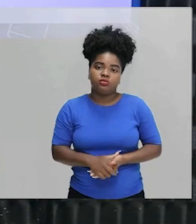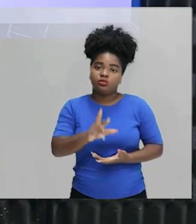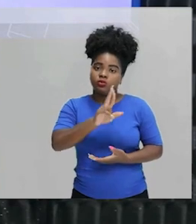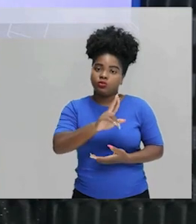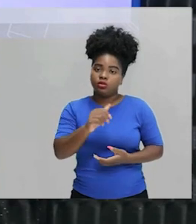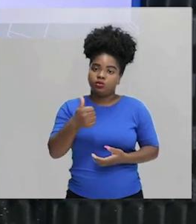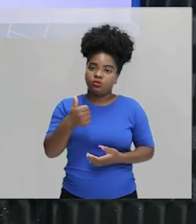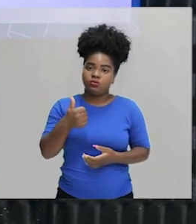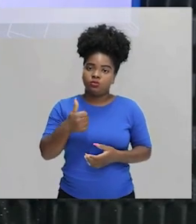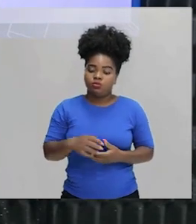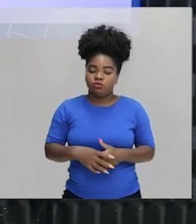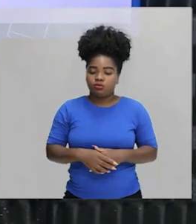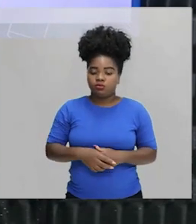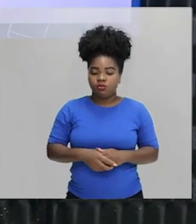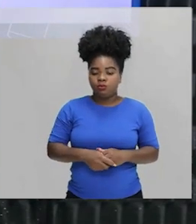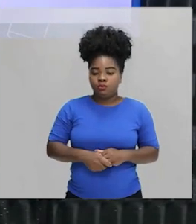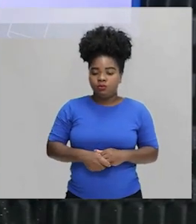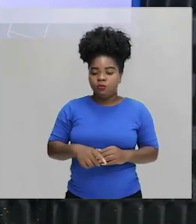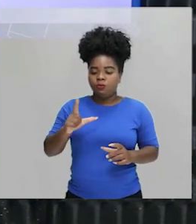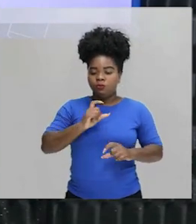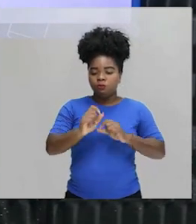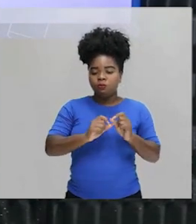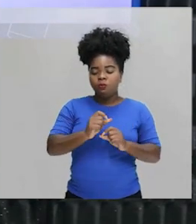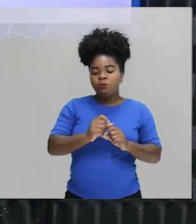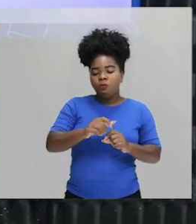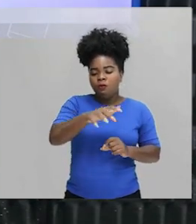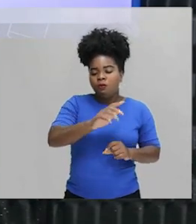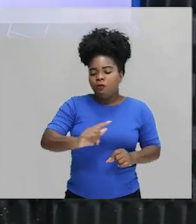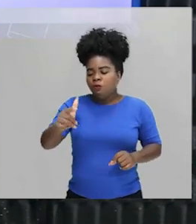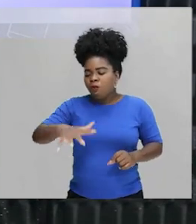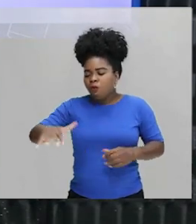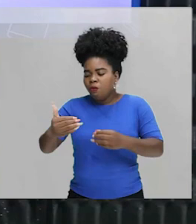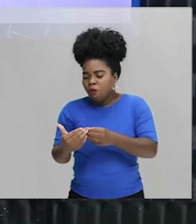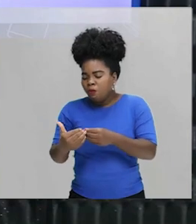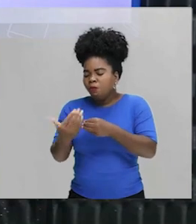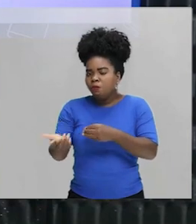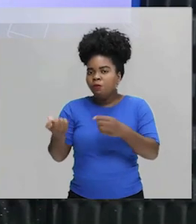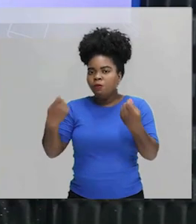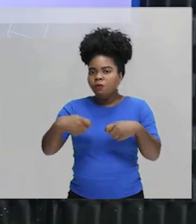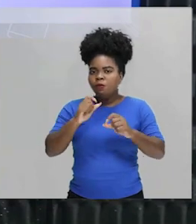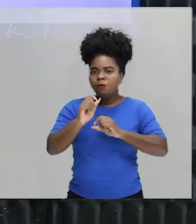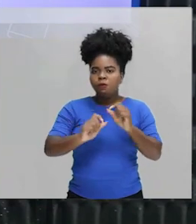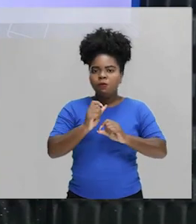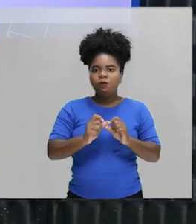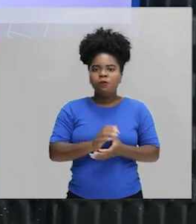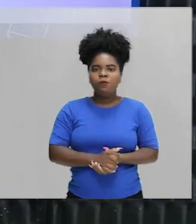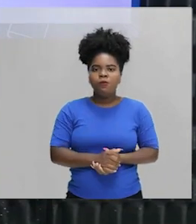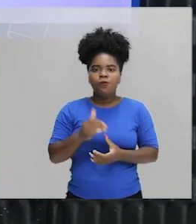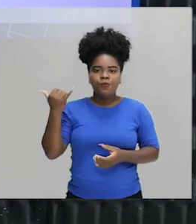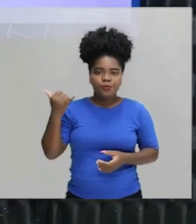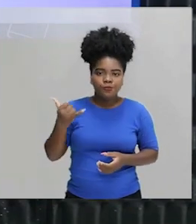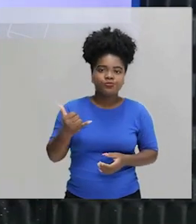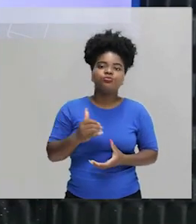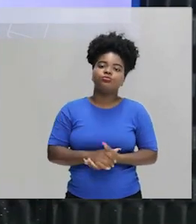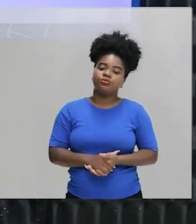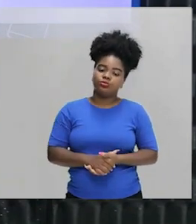ou seja no momento que ele passa para uma órbita externa ele precisa de energia para poder alcançar